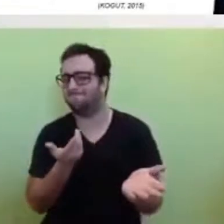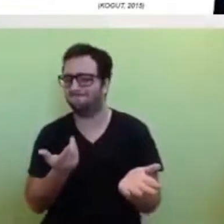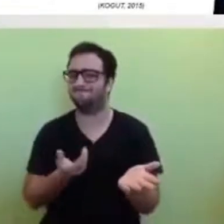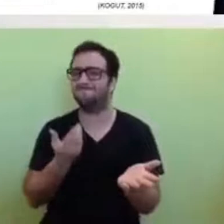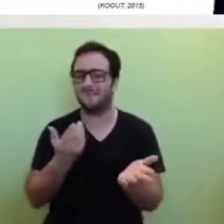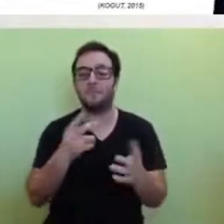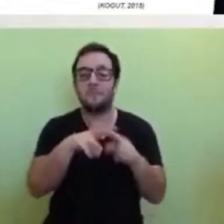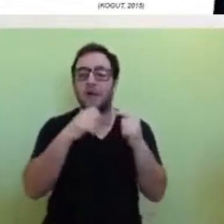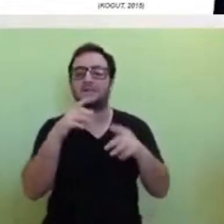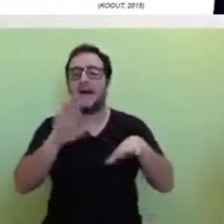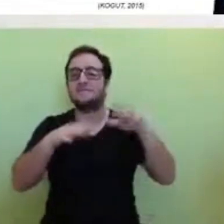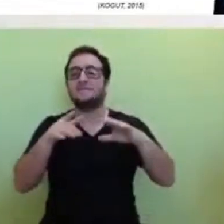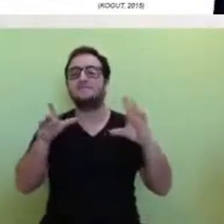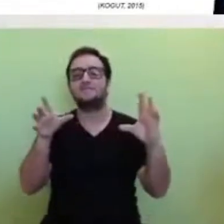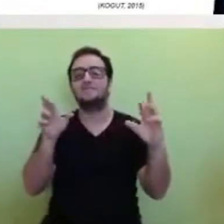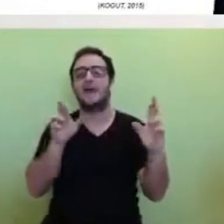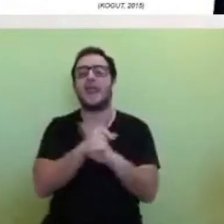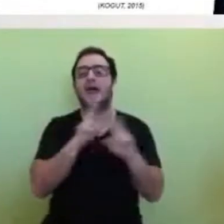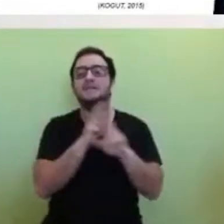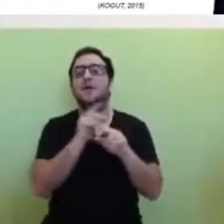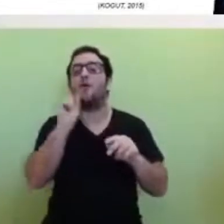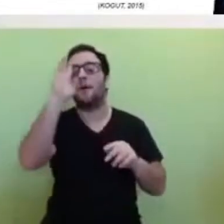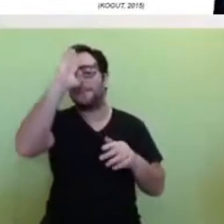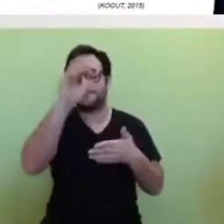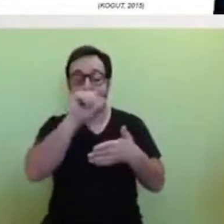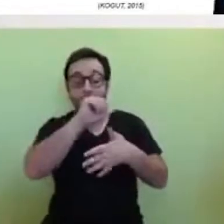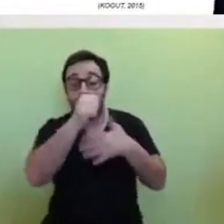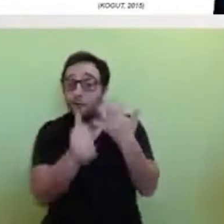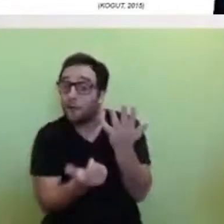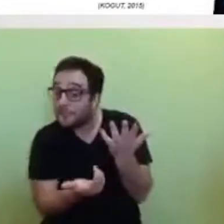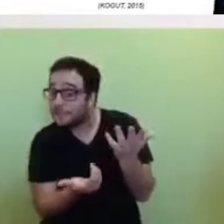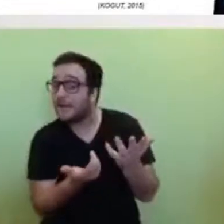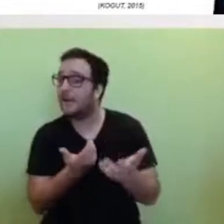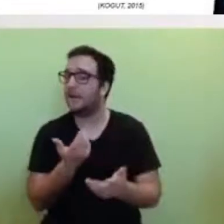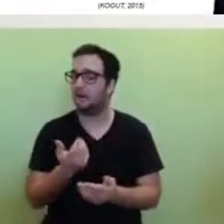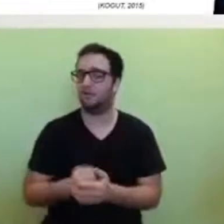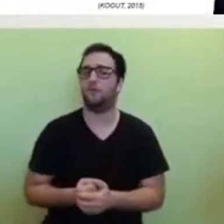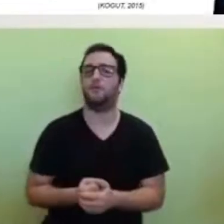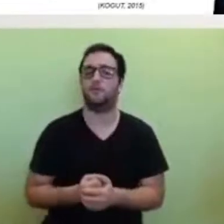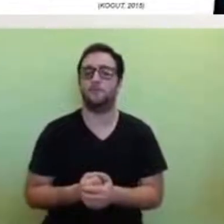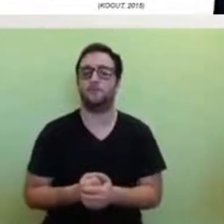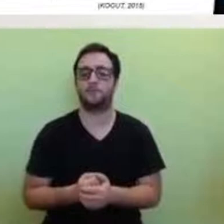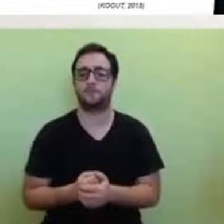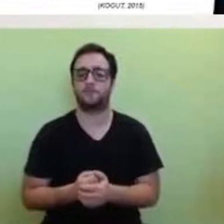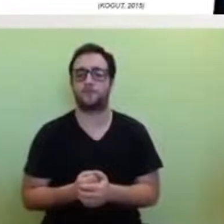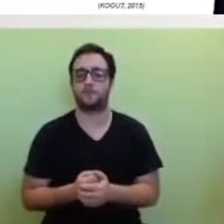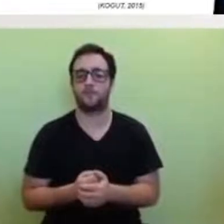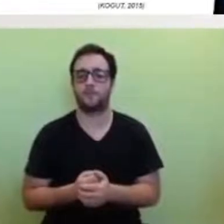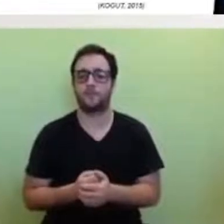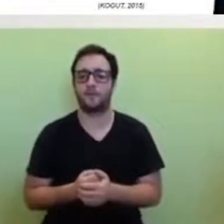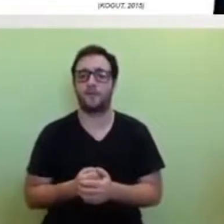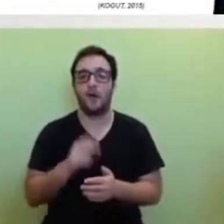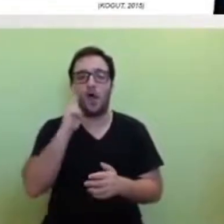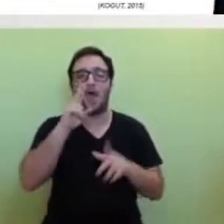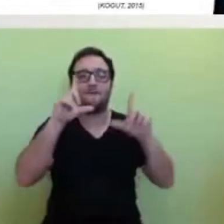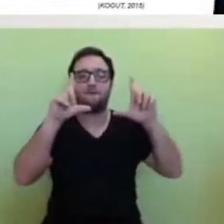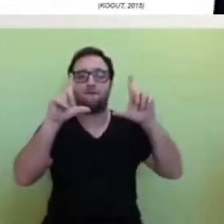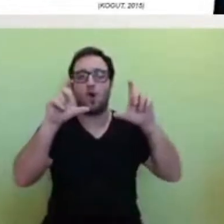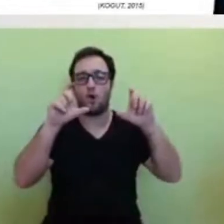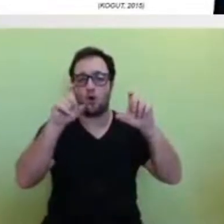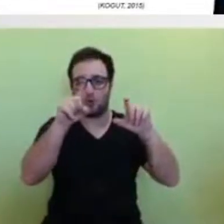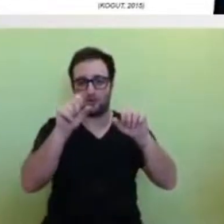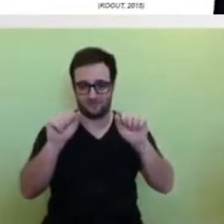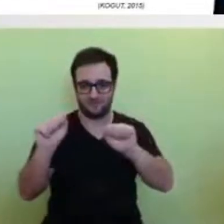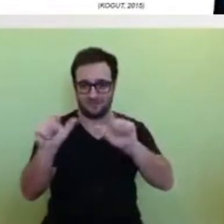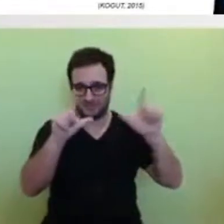fazer. E aí eu coloquei um trechinho, essa foto, ela é de uma pesquisa do Marcos